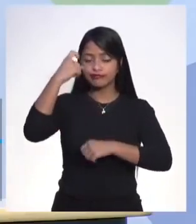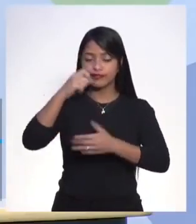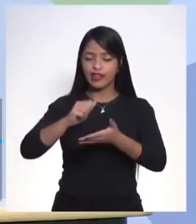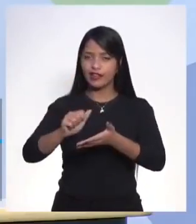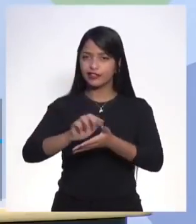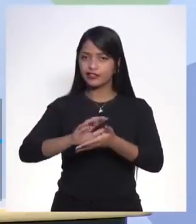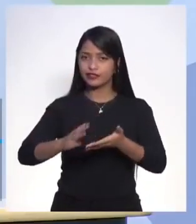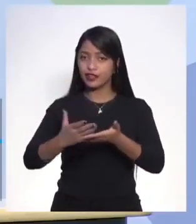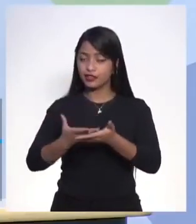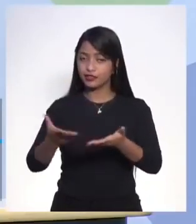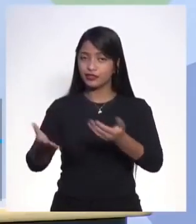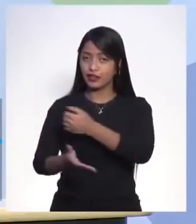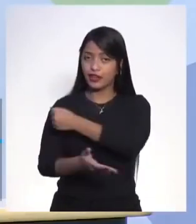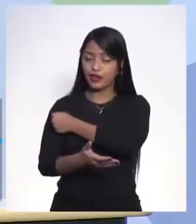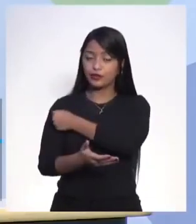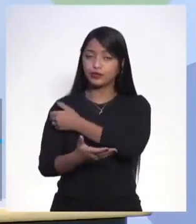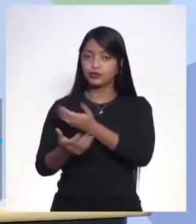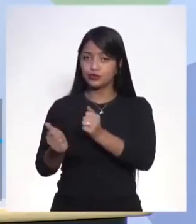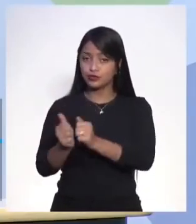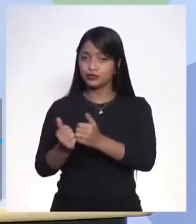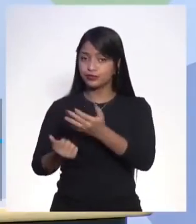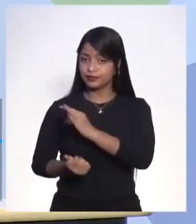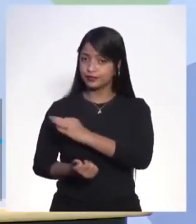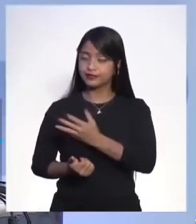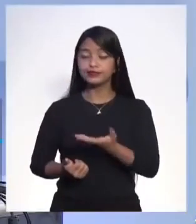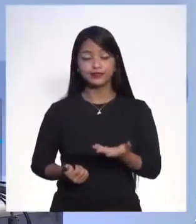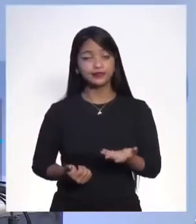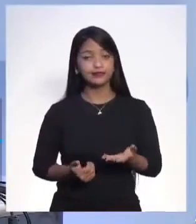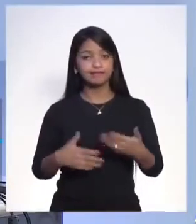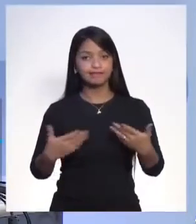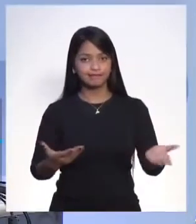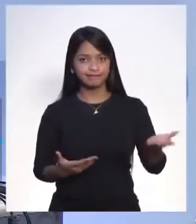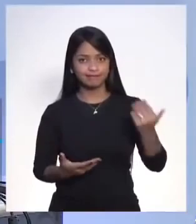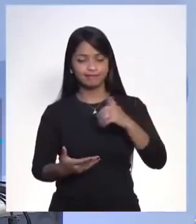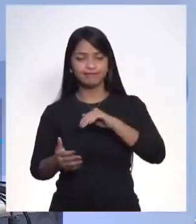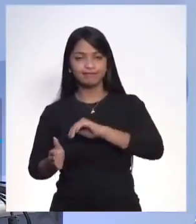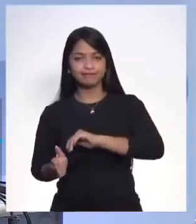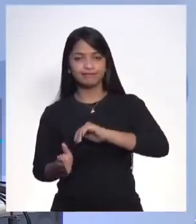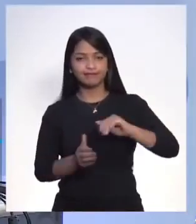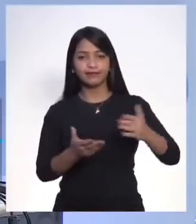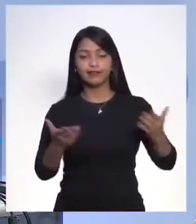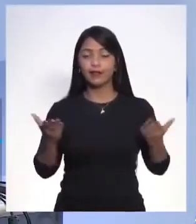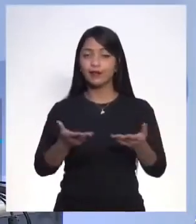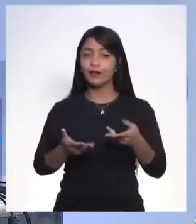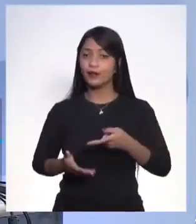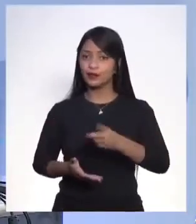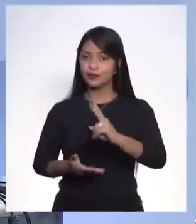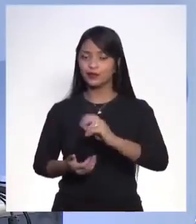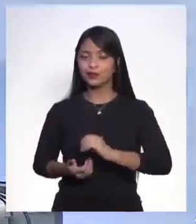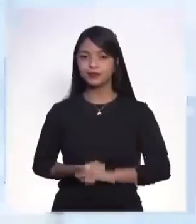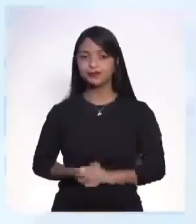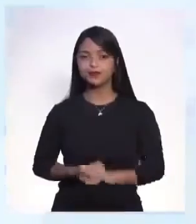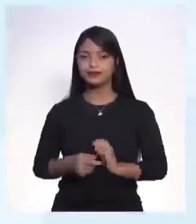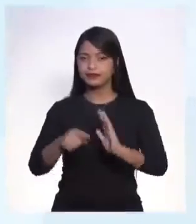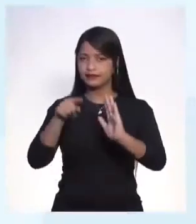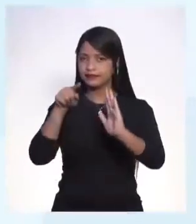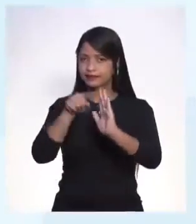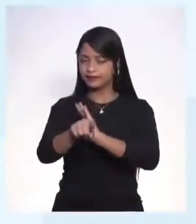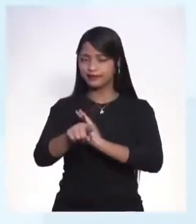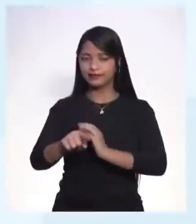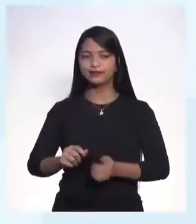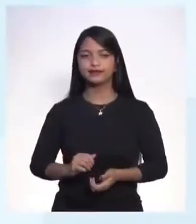com os alunos, né? Então, bora lá. Aí, continuando. Interação